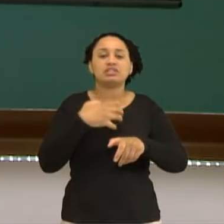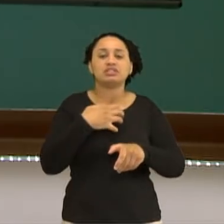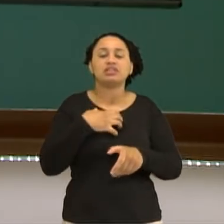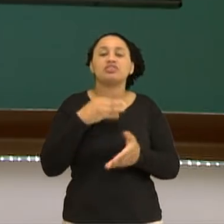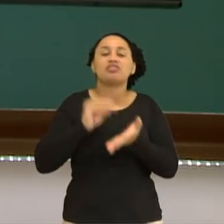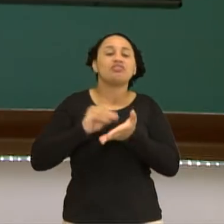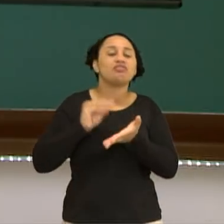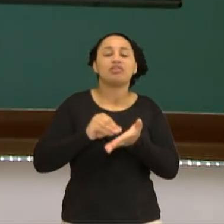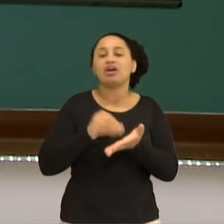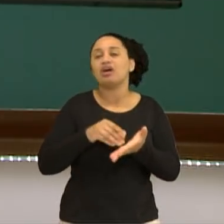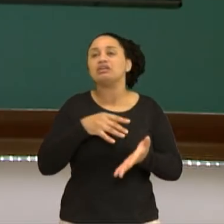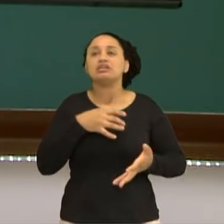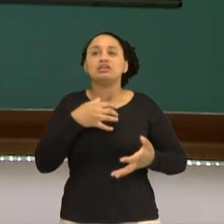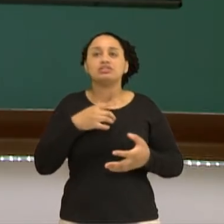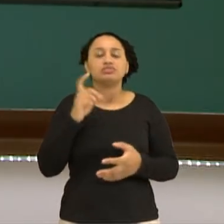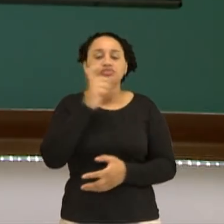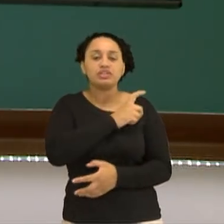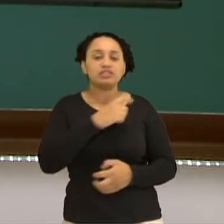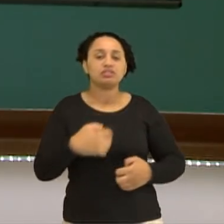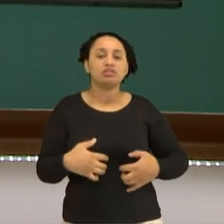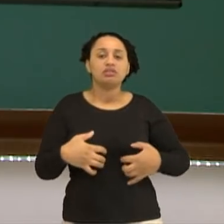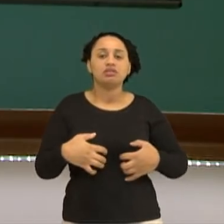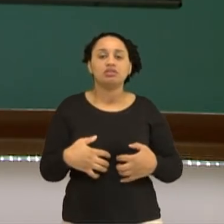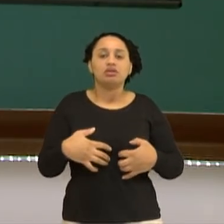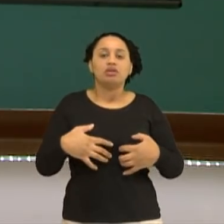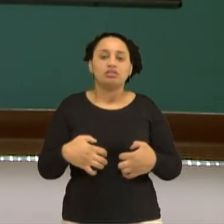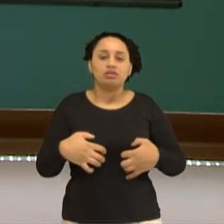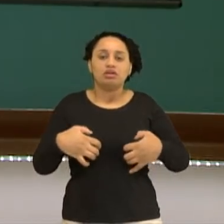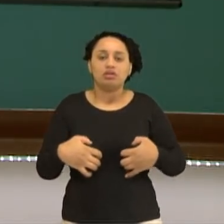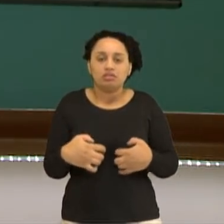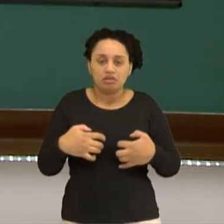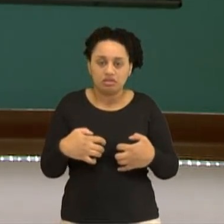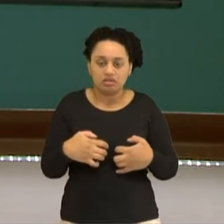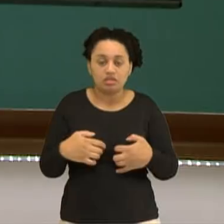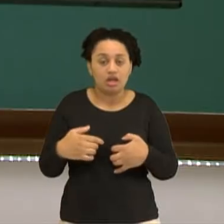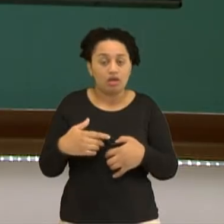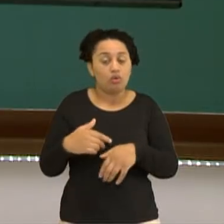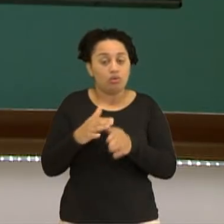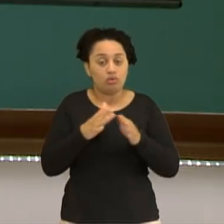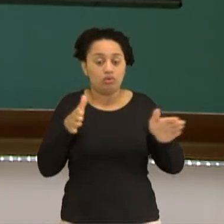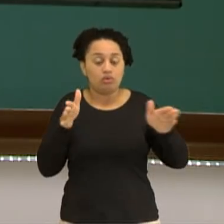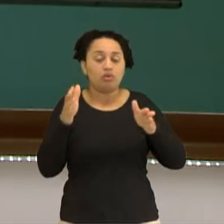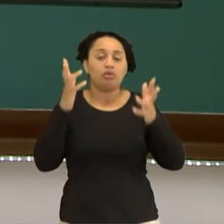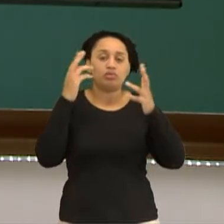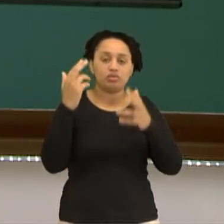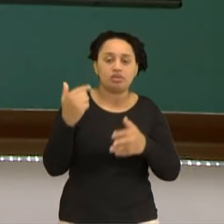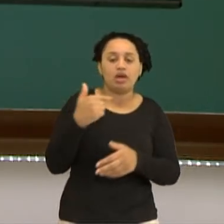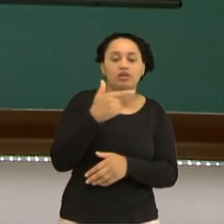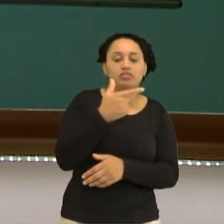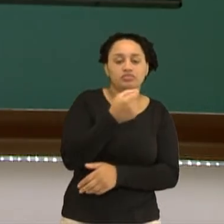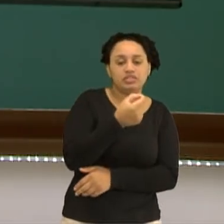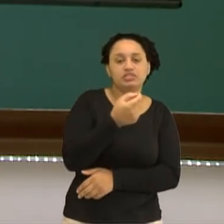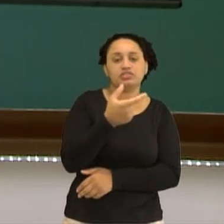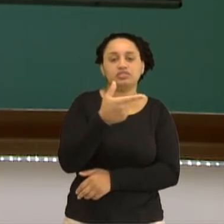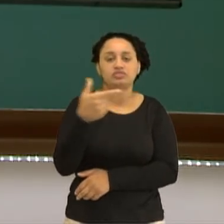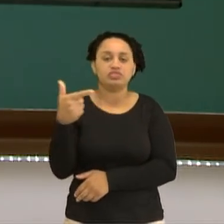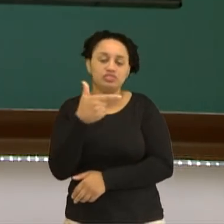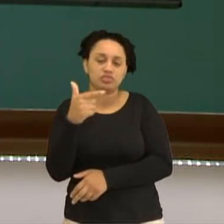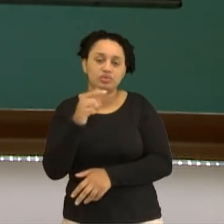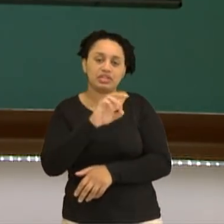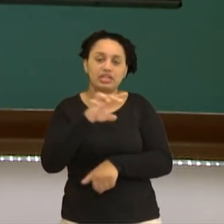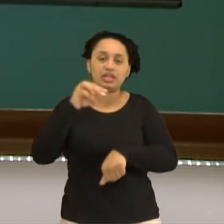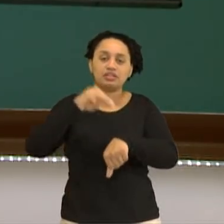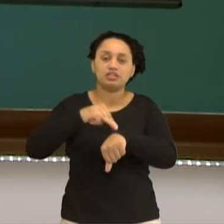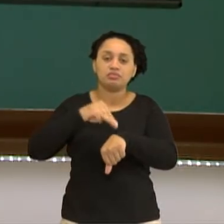falta, aquela dificuldade em respirar. A frequência respiratória normal, que seria de 20, 22 vezes por minuto,